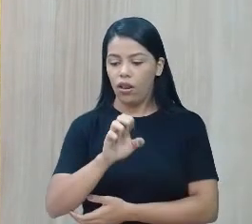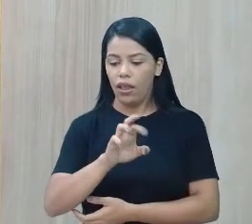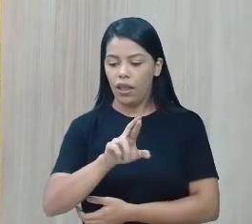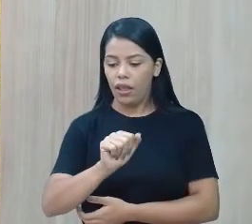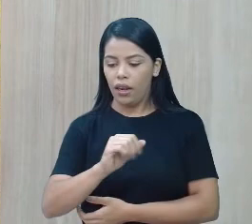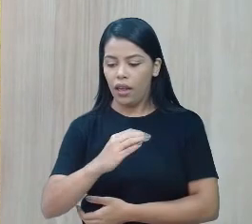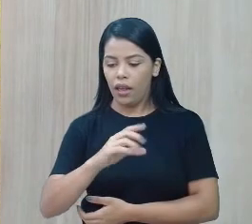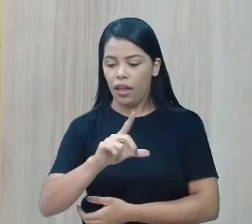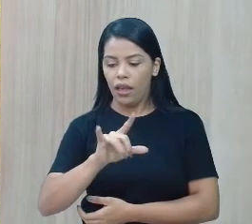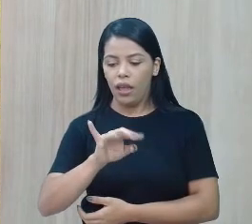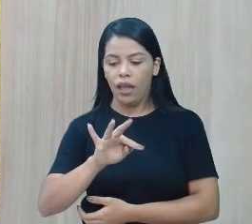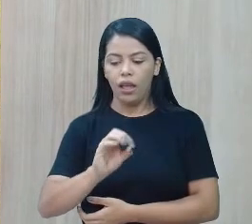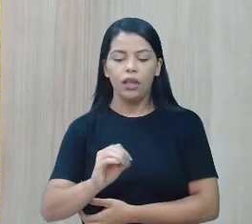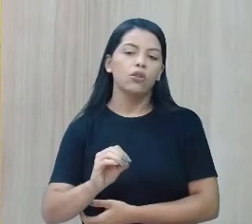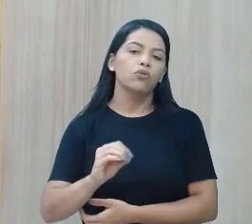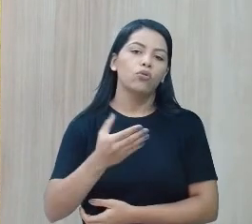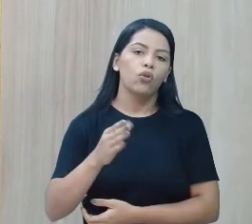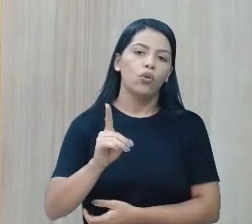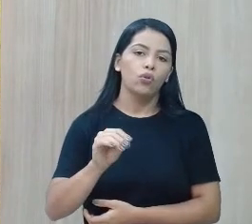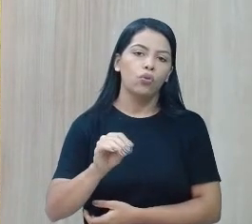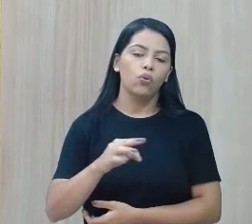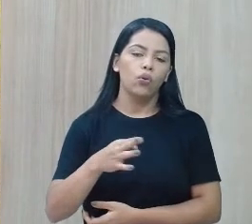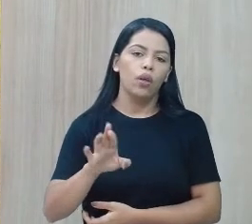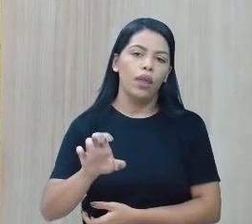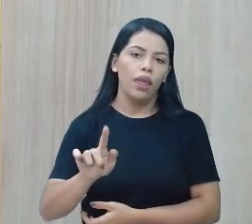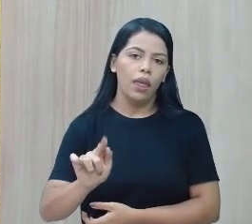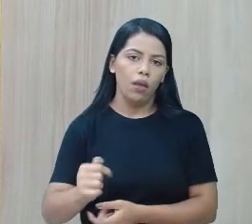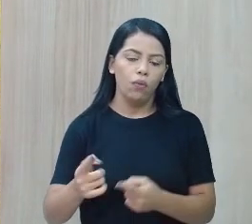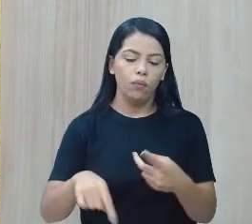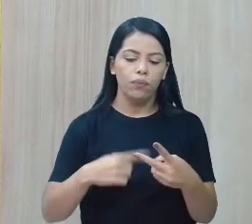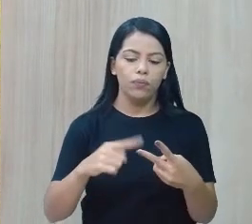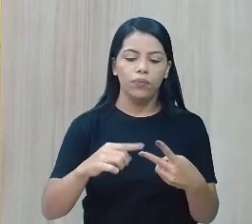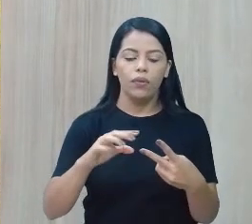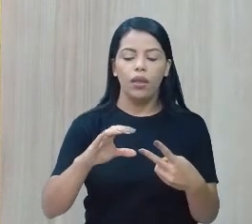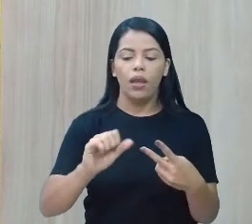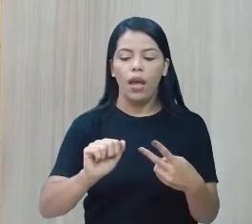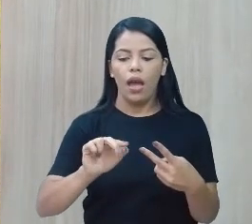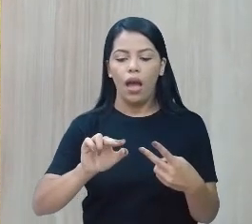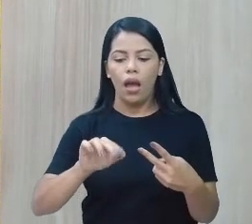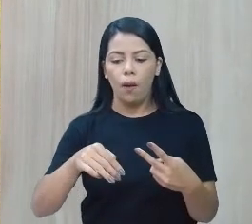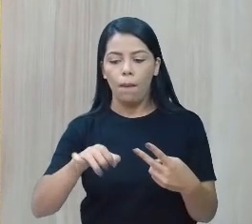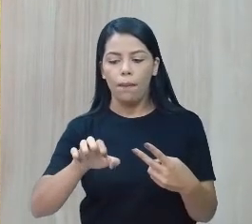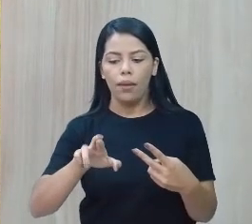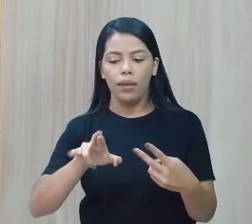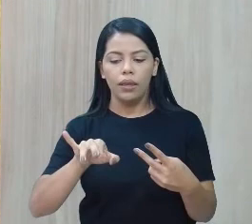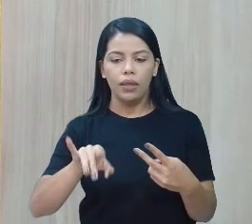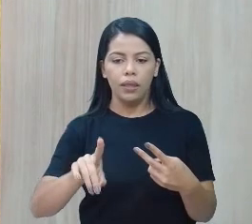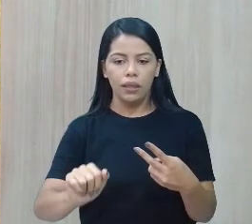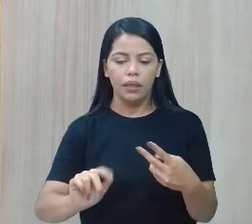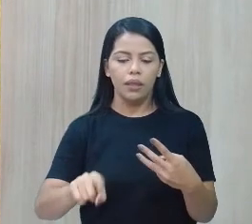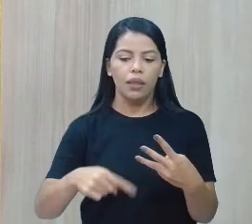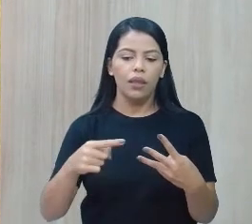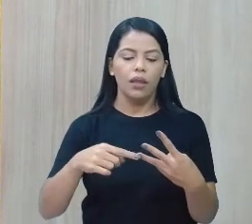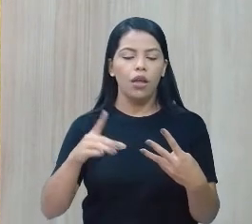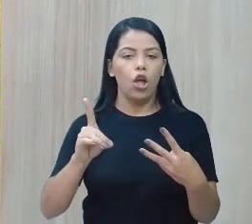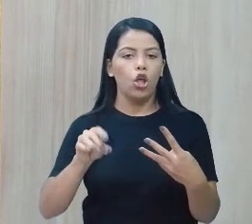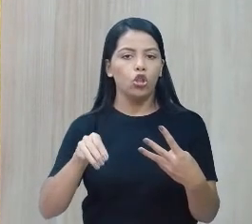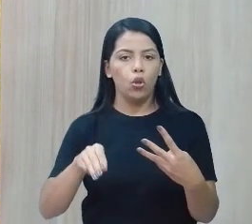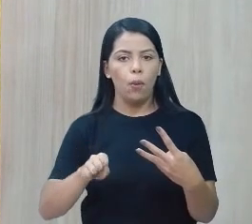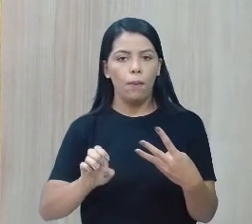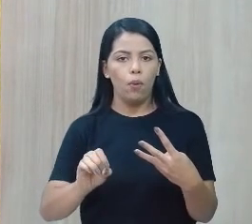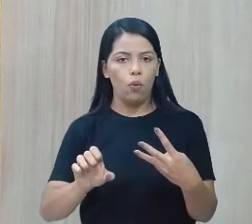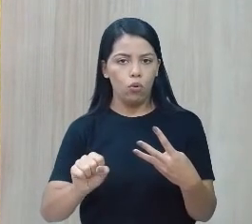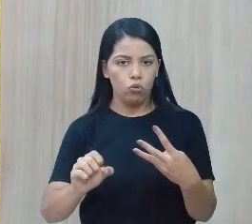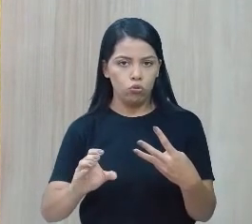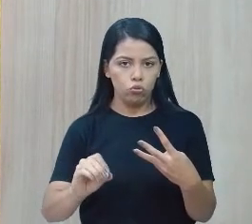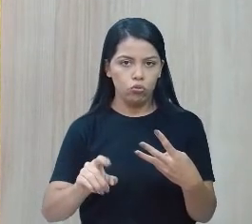a aí. escola Almerinda, né, Umbelino de Barros, né, o pessoal da escola Dom Bosco, né?